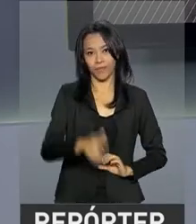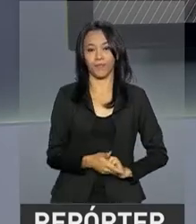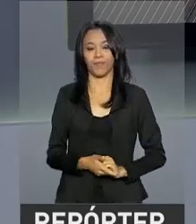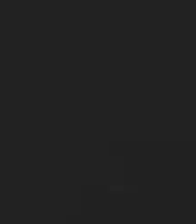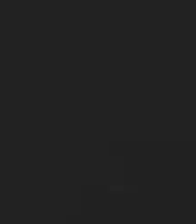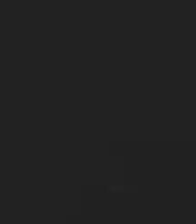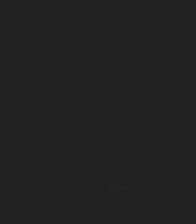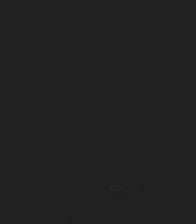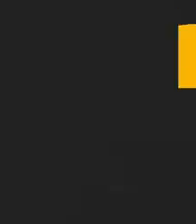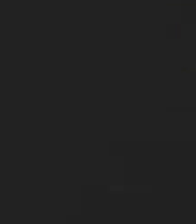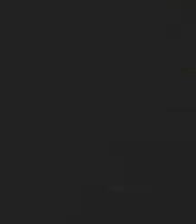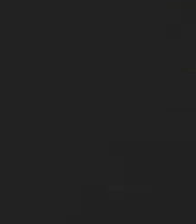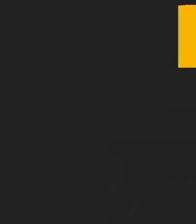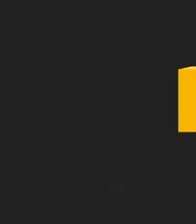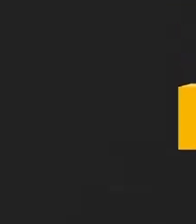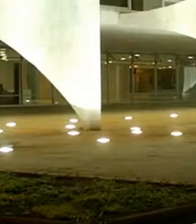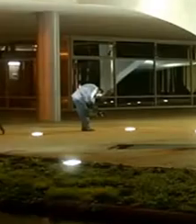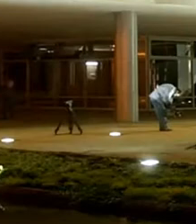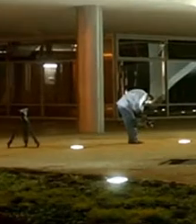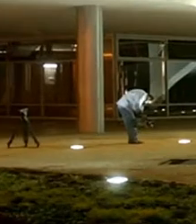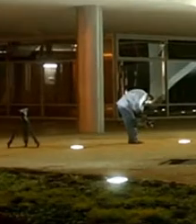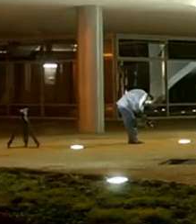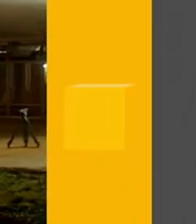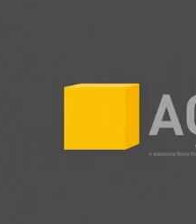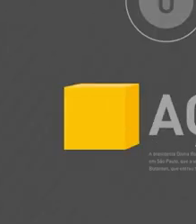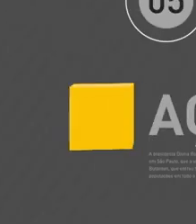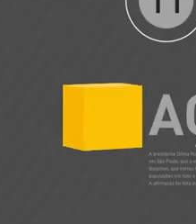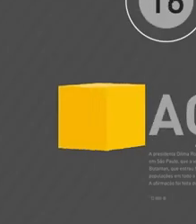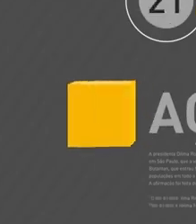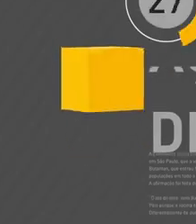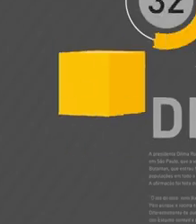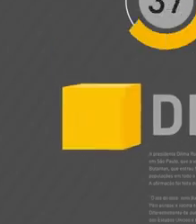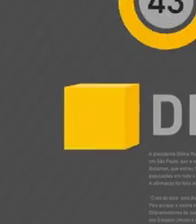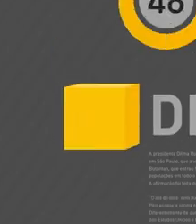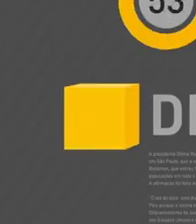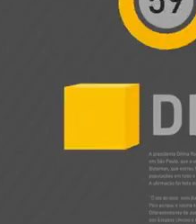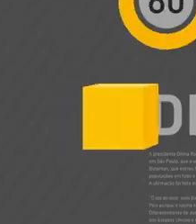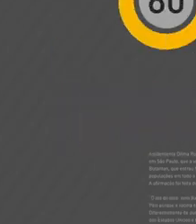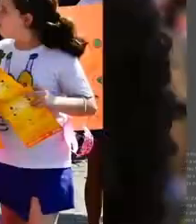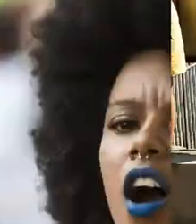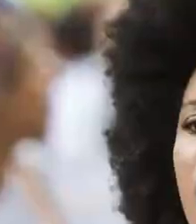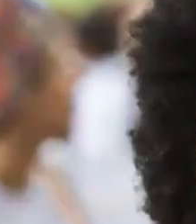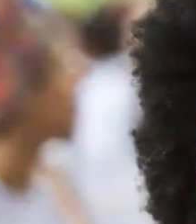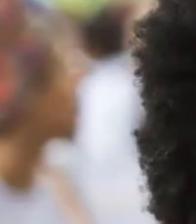Federal.